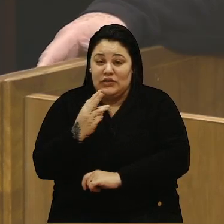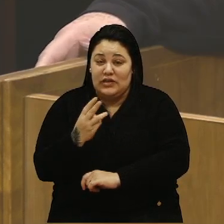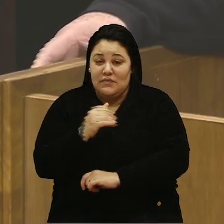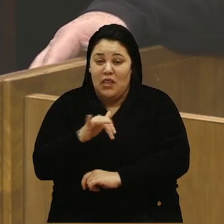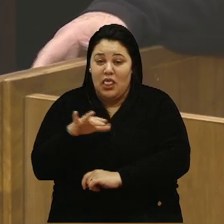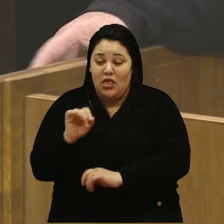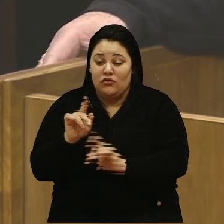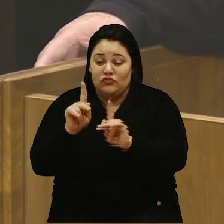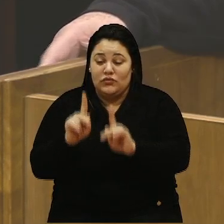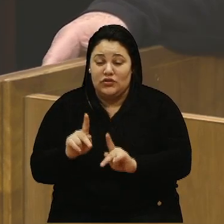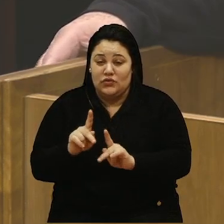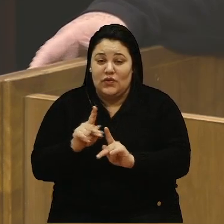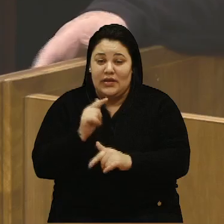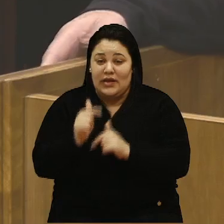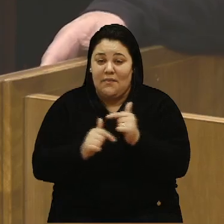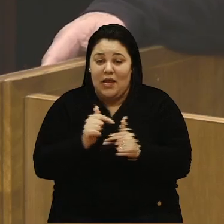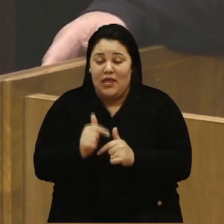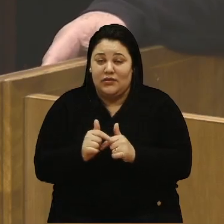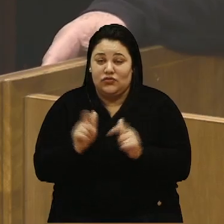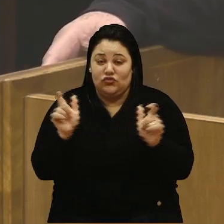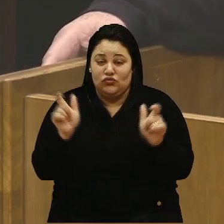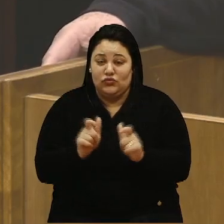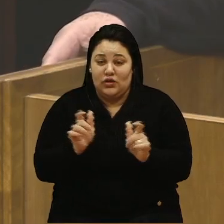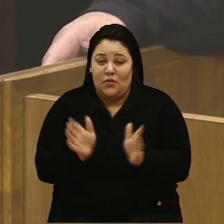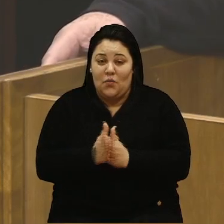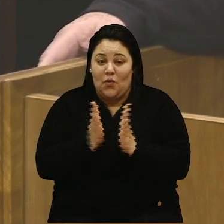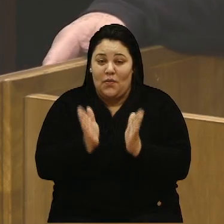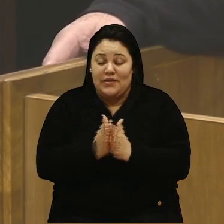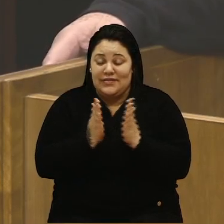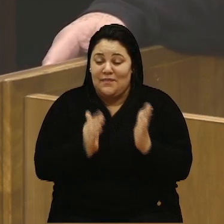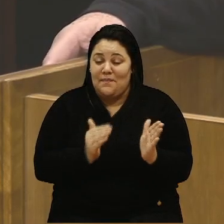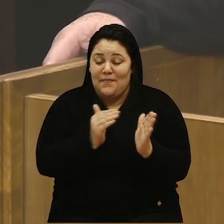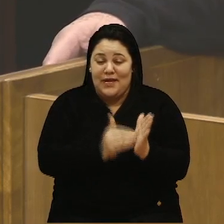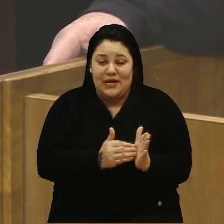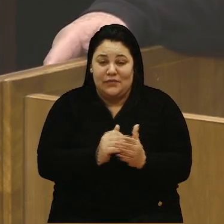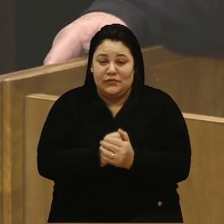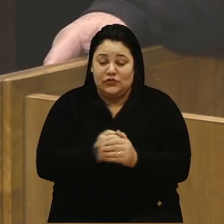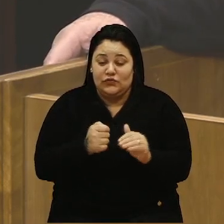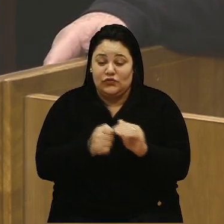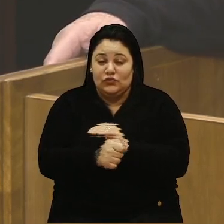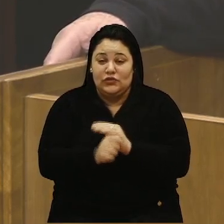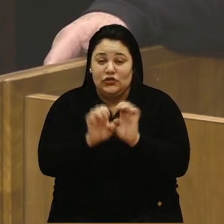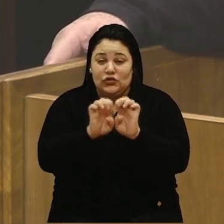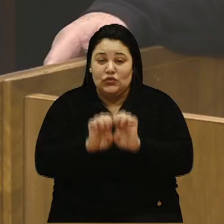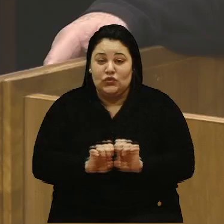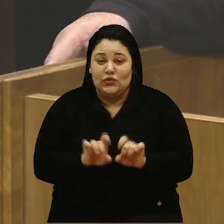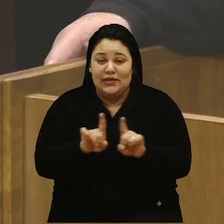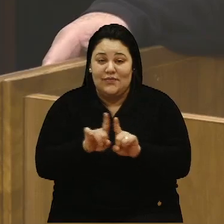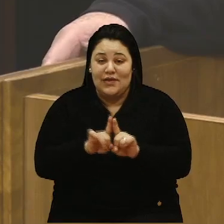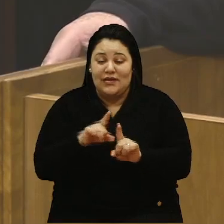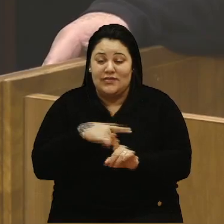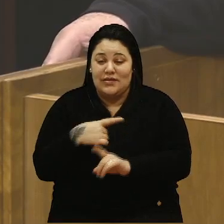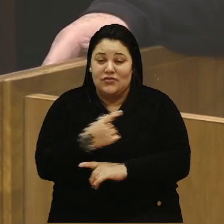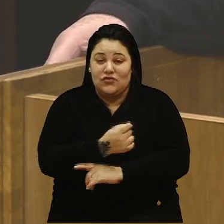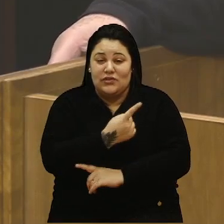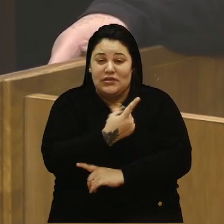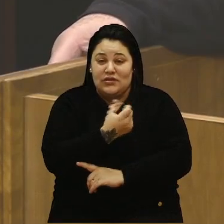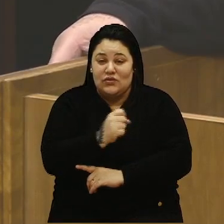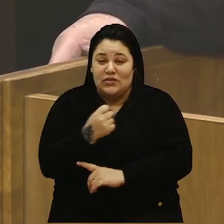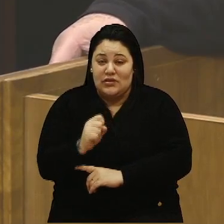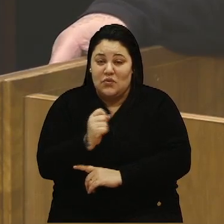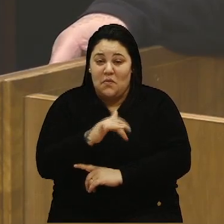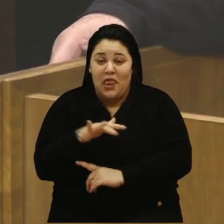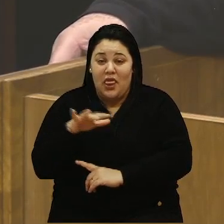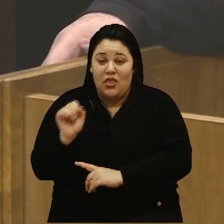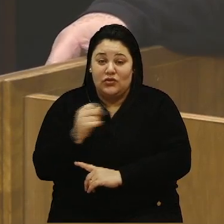empregadas, a taxa de pobreza caiu para a mínima histórica. O investimento em infraestrutura saiu de 188 bilhões